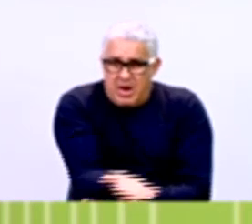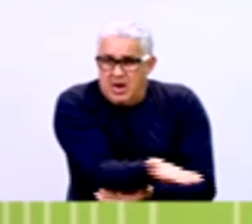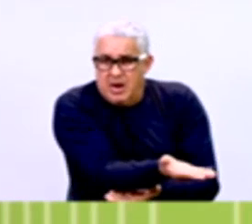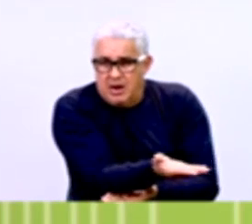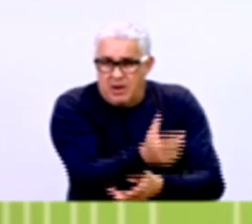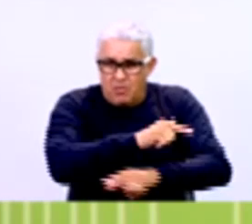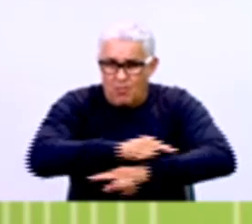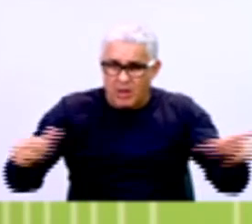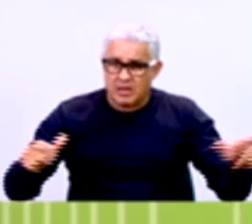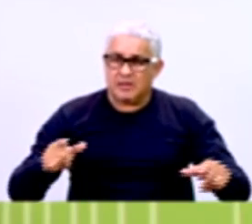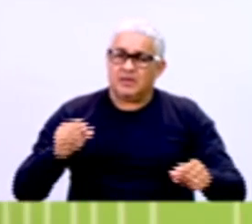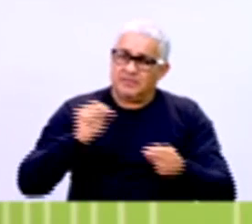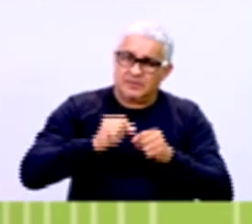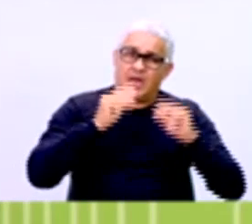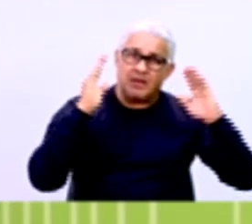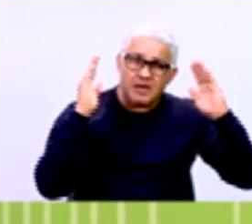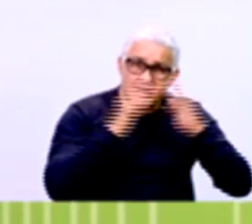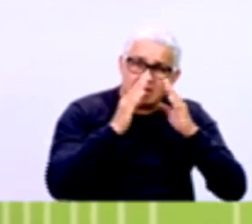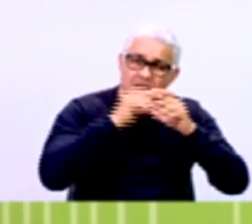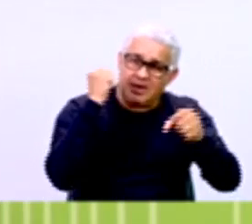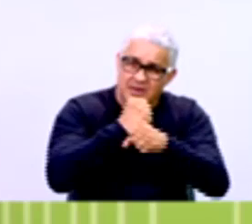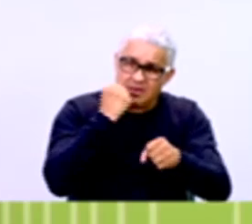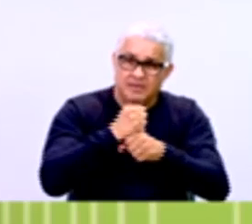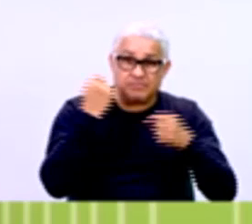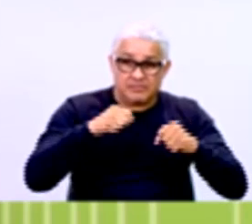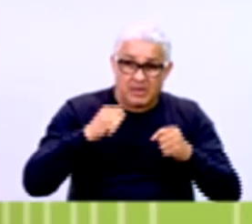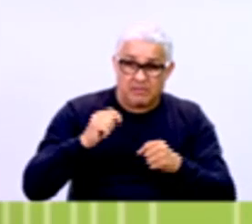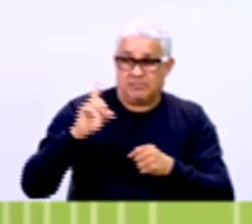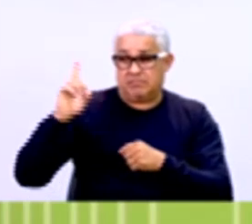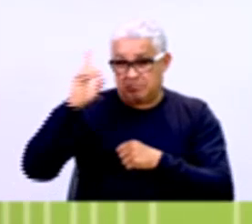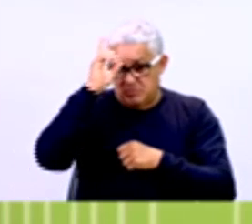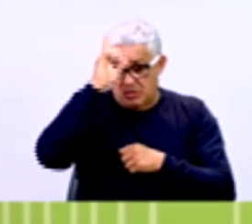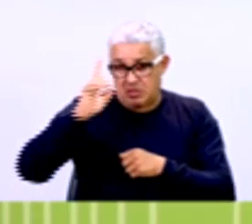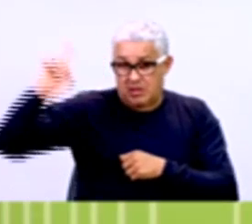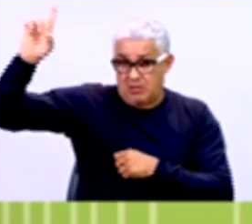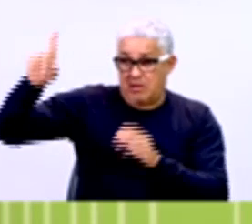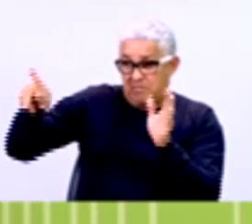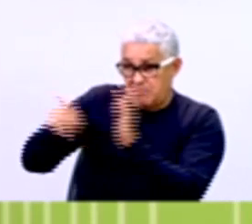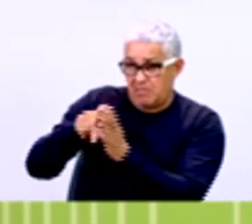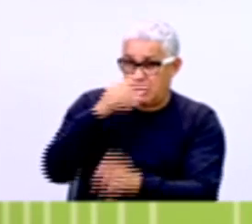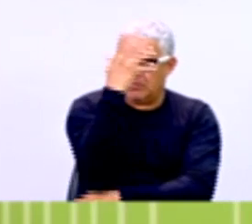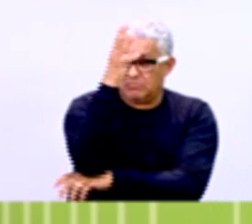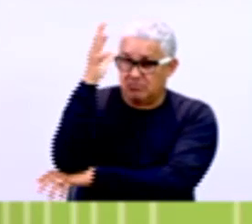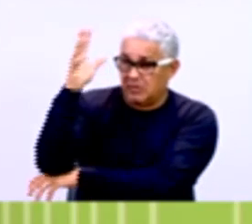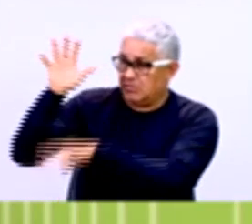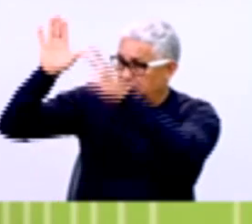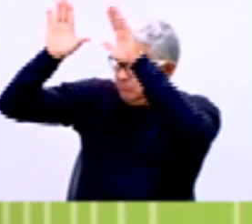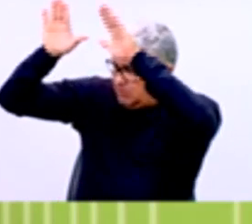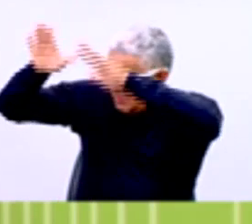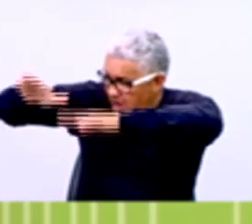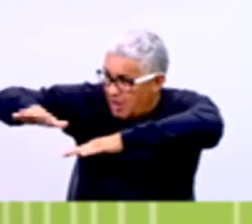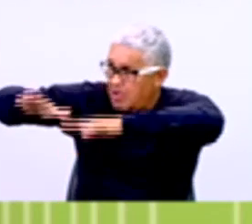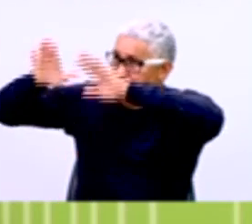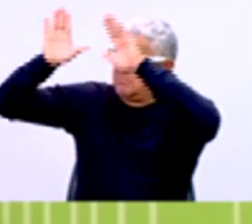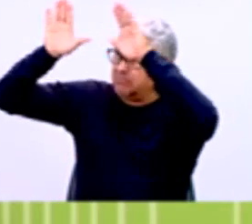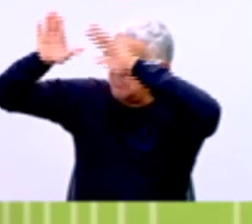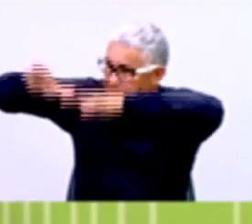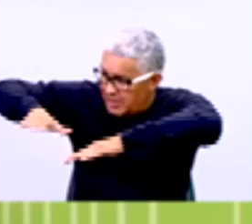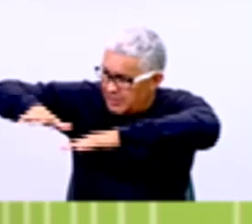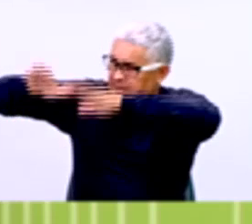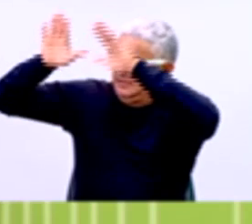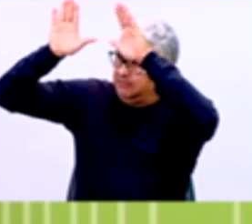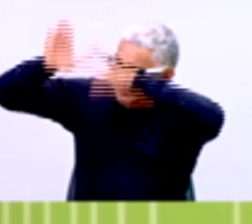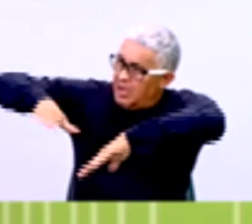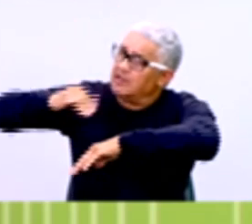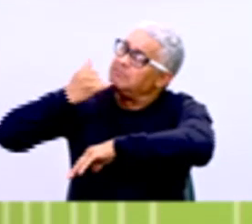ele precisava fazer um ritual ao Deus, por exemplo, ao Deus da floresta, e aí, com base nisso, né, uma forma de pedir